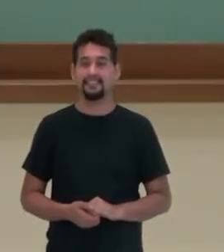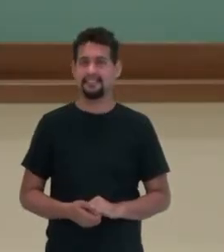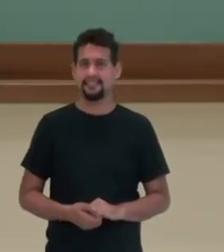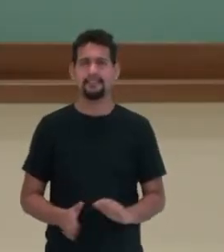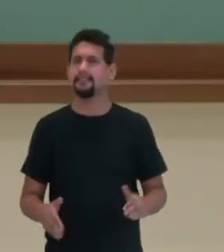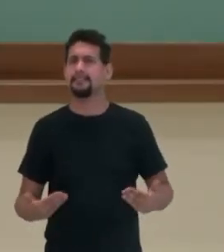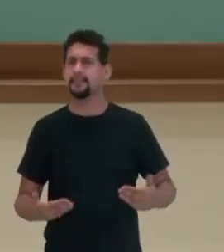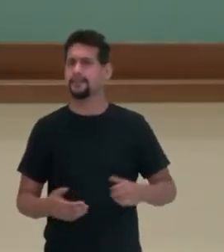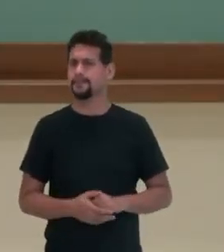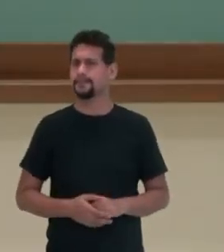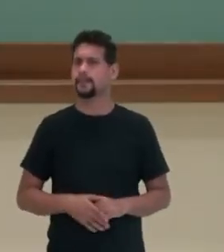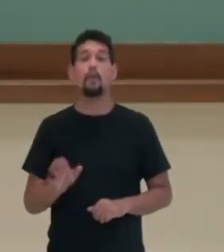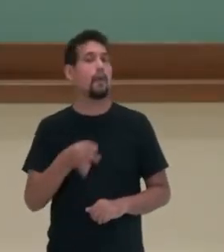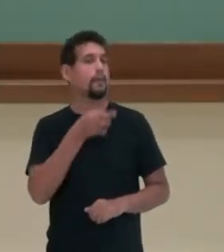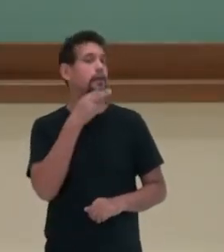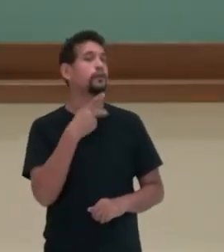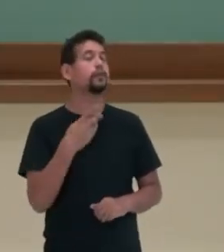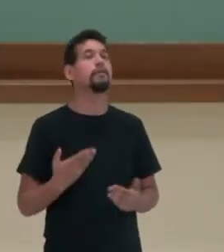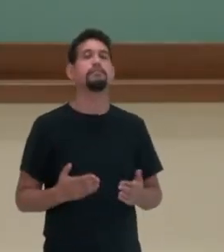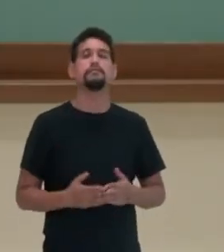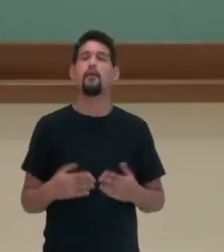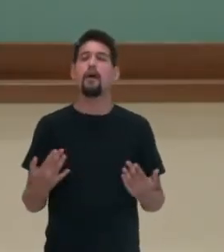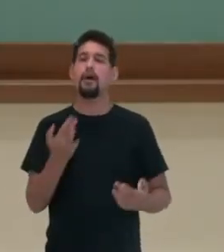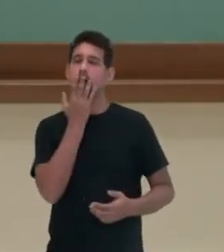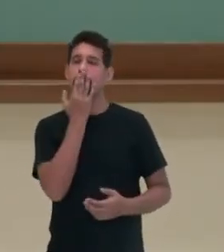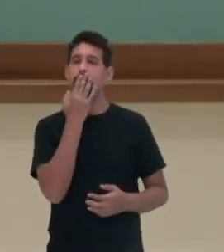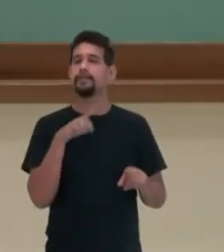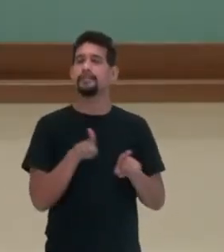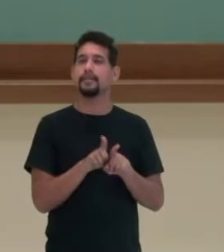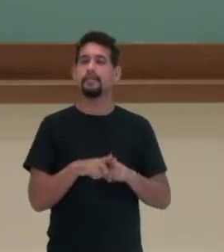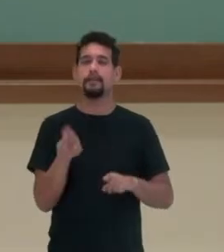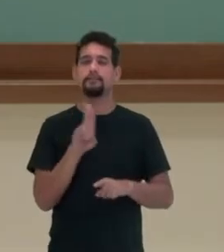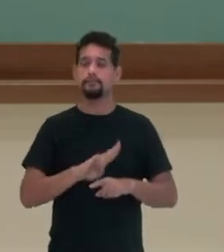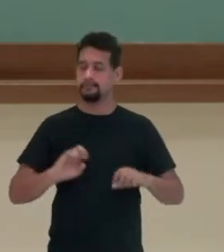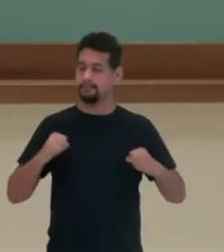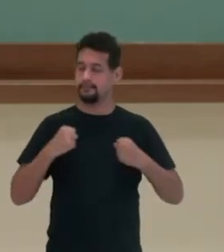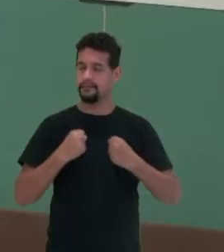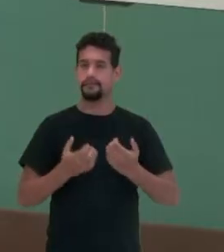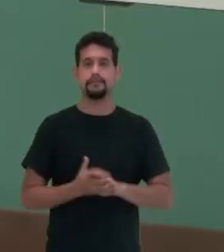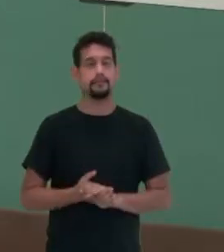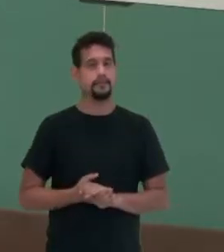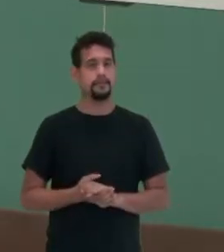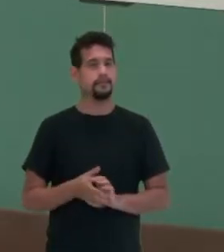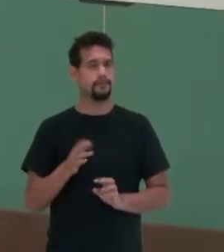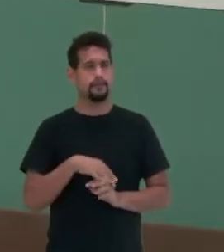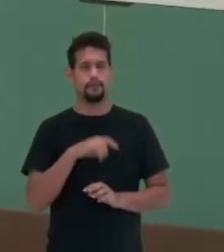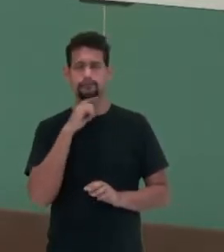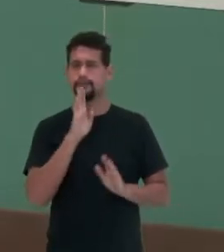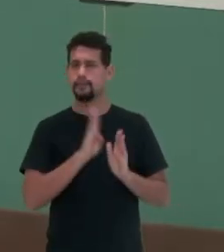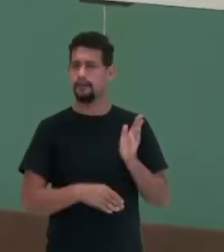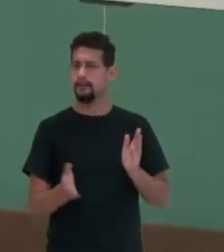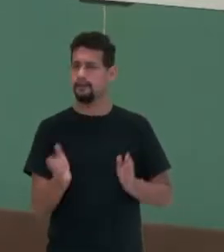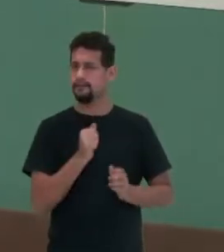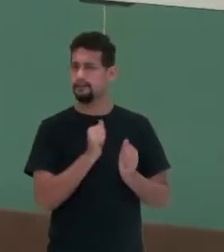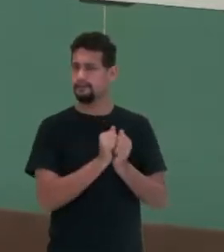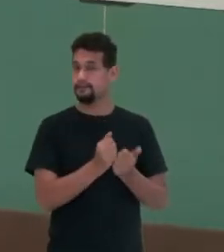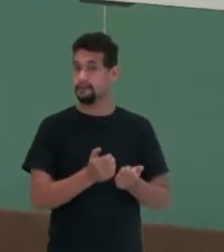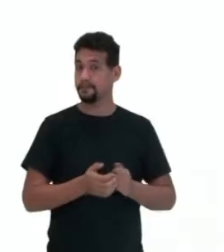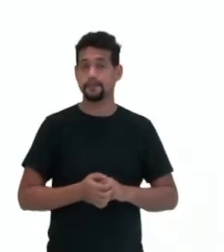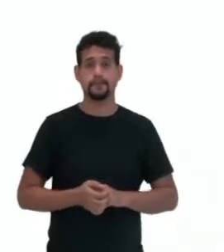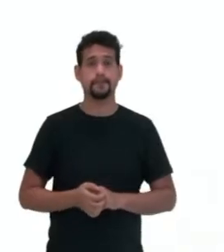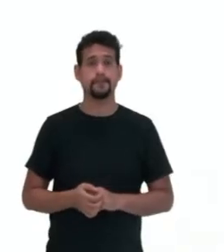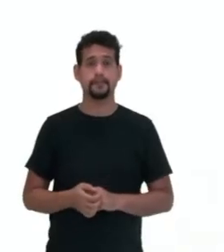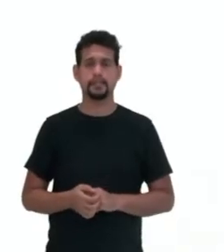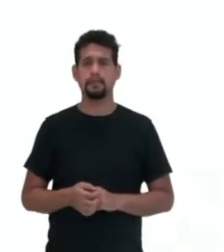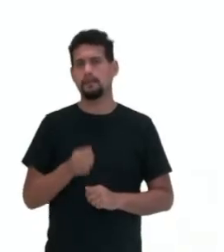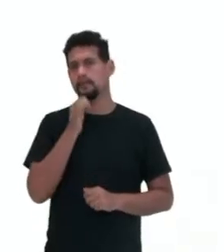E aí, o que vocês acham? Quais as cores dessa vestimenta? Vamos tirar as nossas dúvidas juntos?